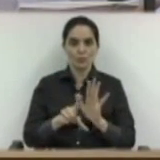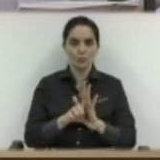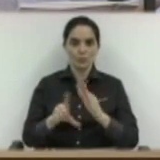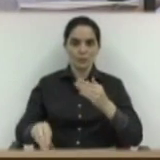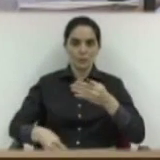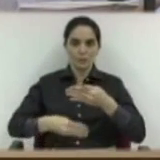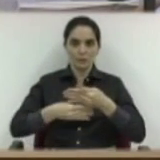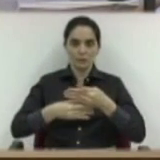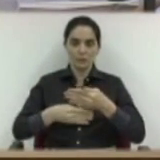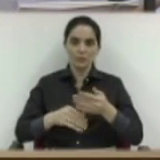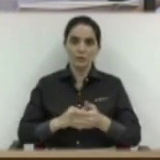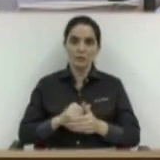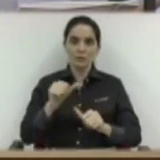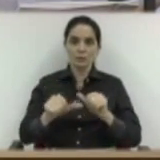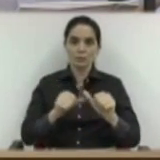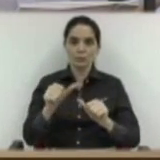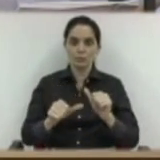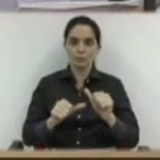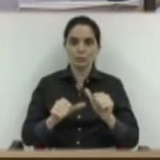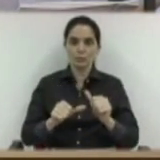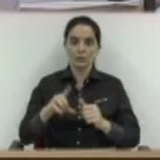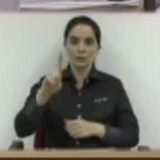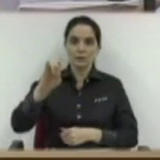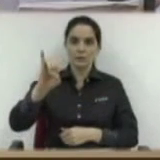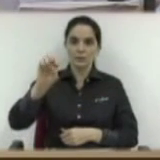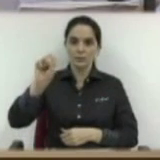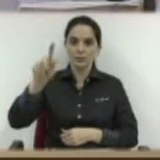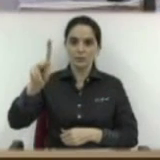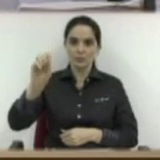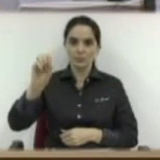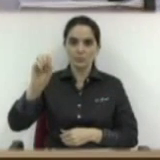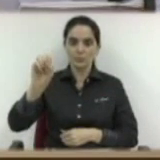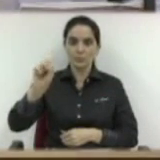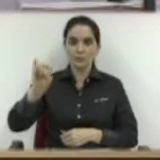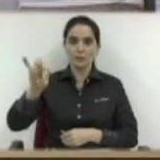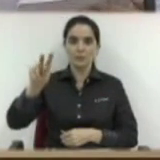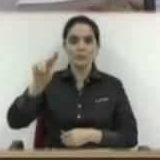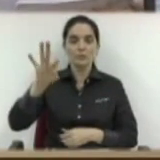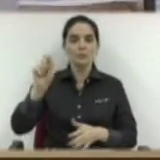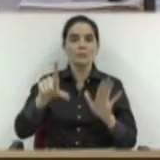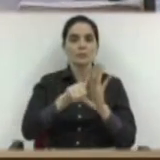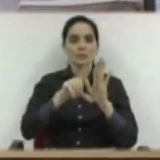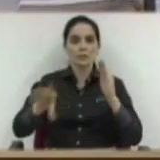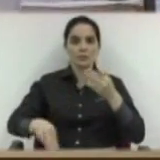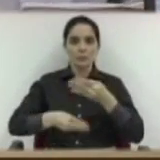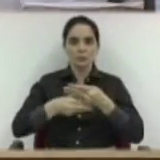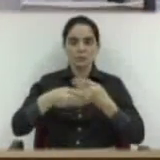lei complementar que altera dispositivos da Lei Complementar número